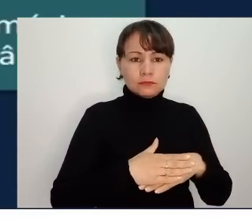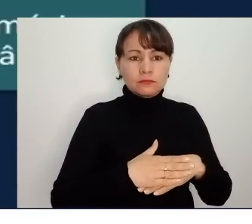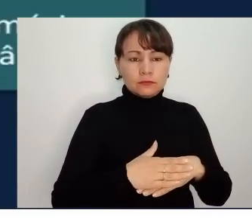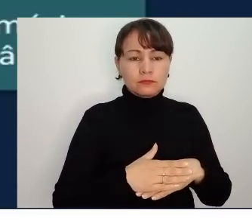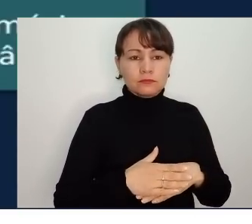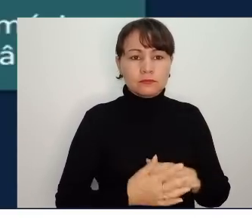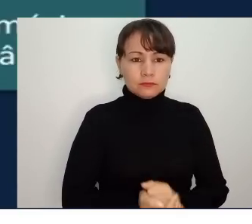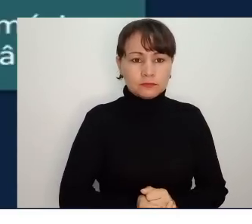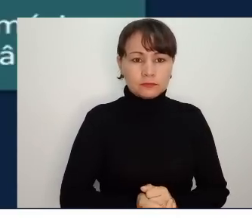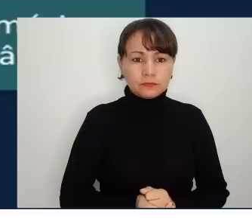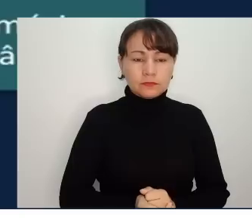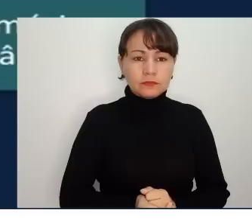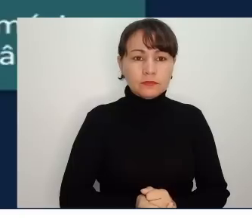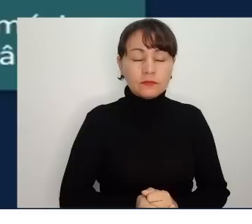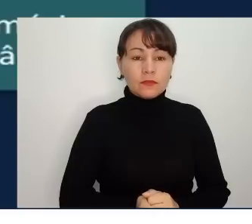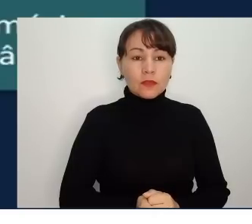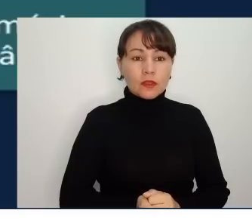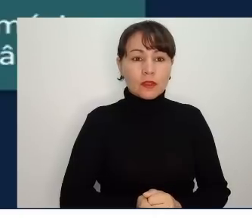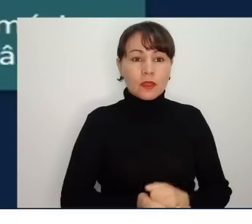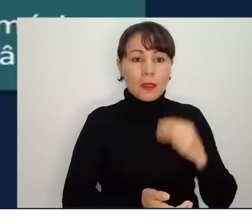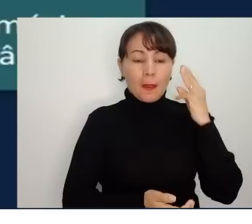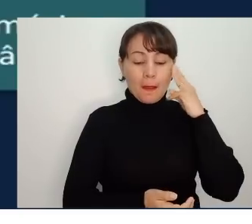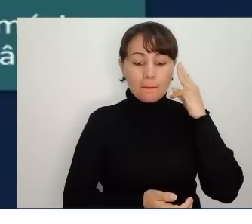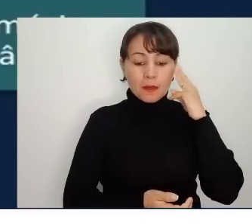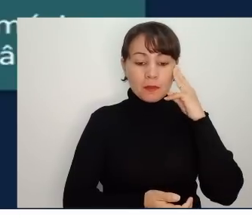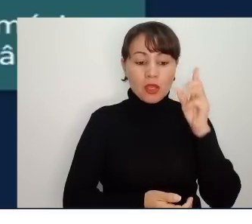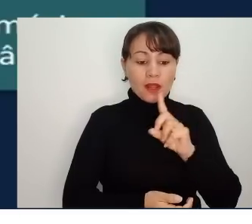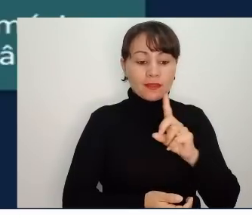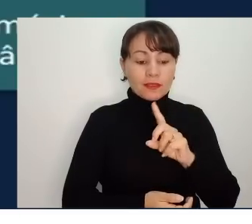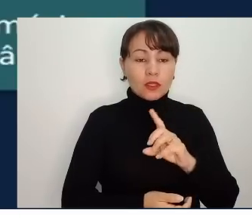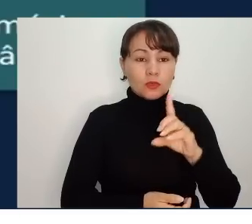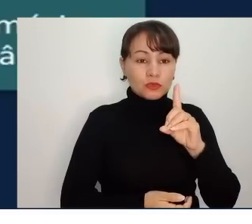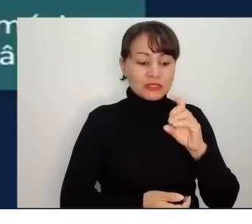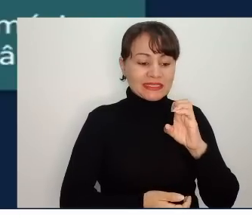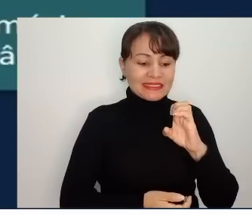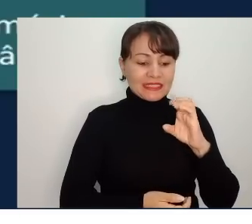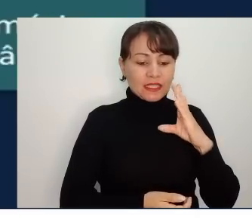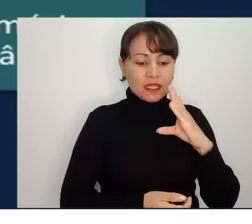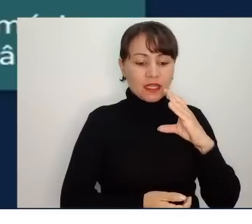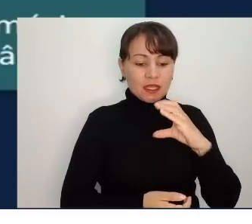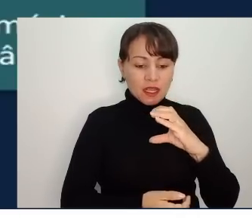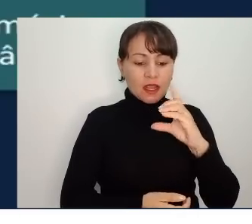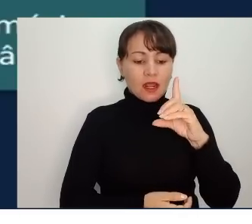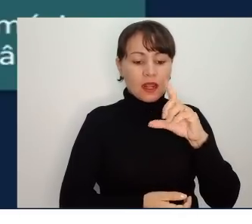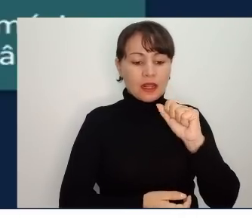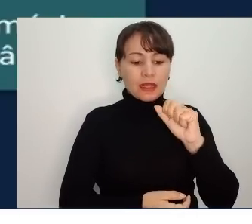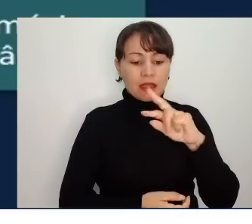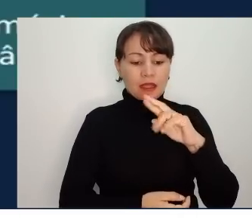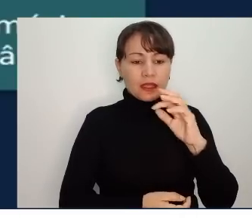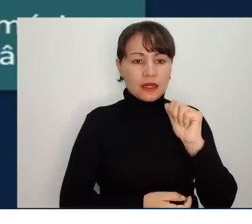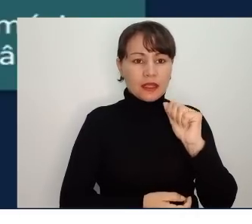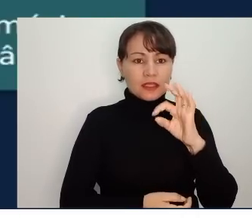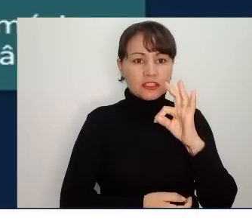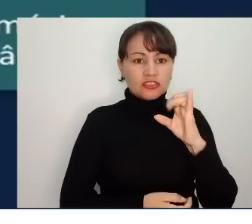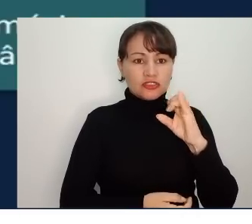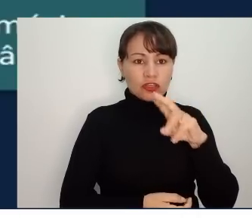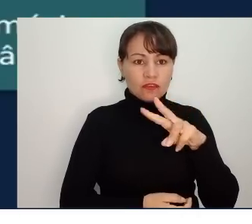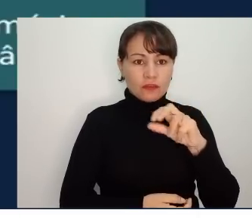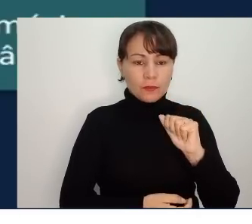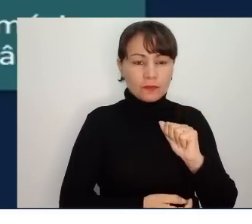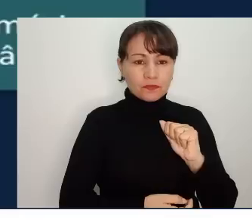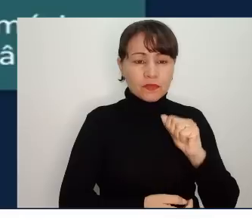Conhecimento que nós adquirimos. A memória não declarativa é aquela memória onde nós usamos a